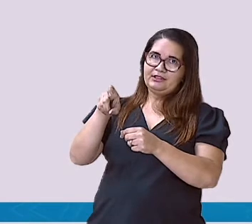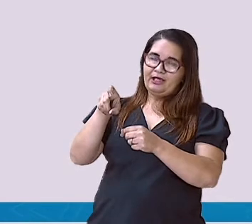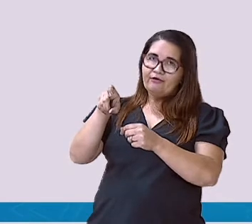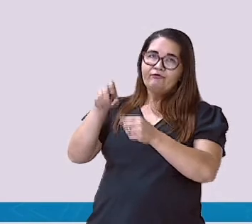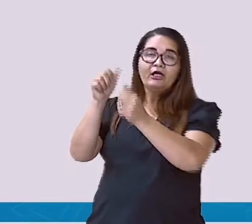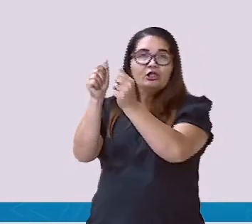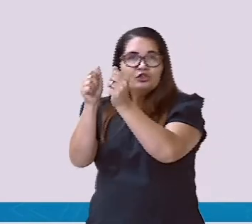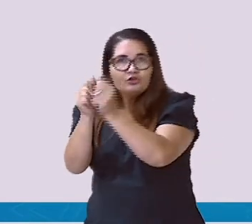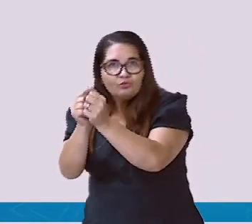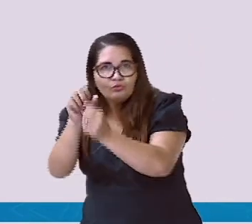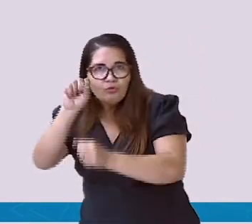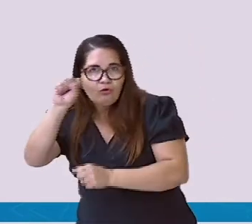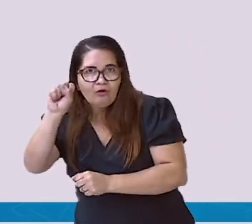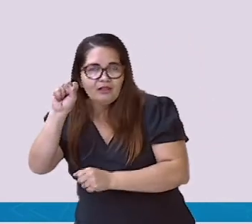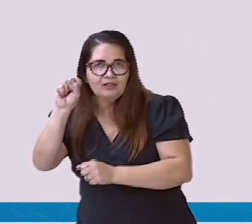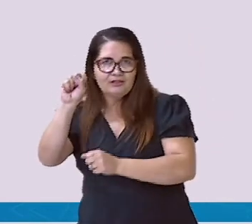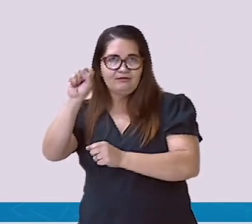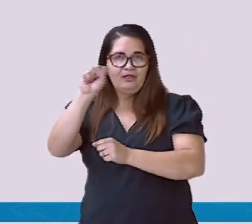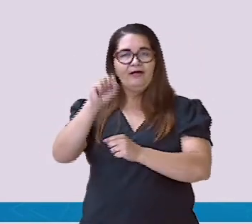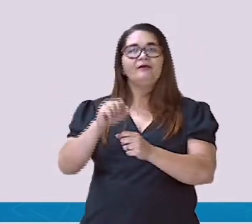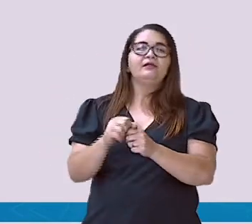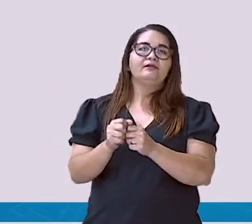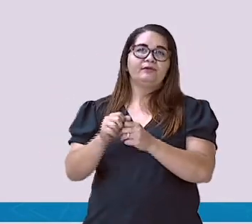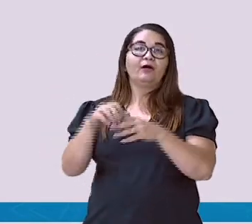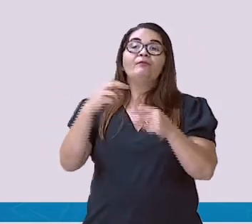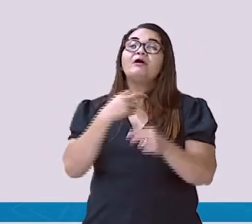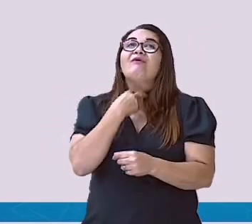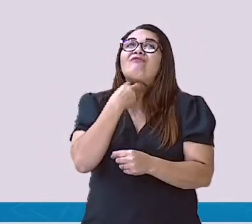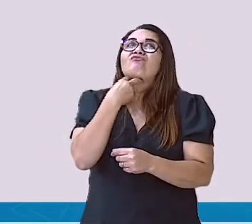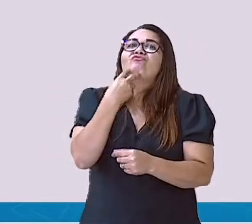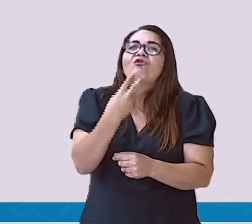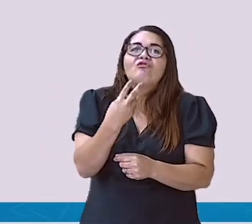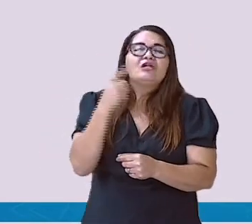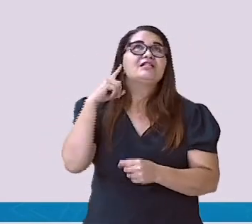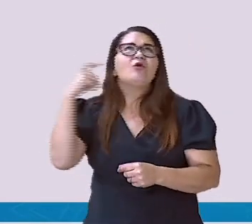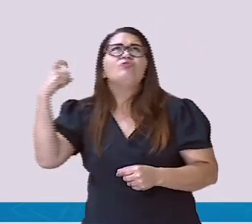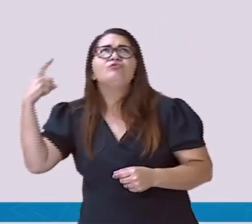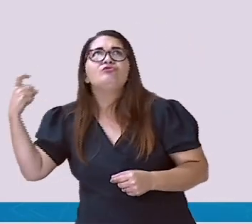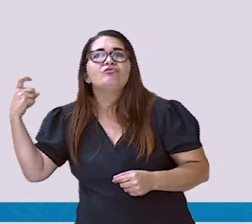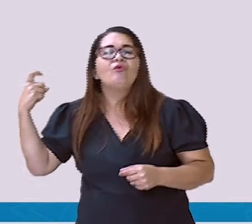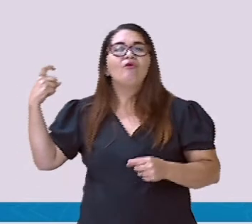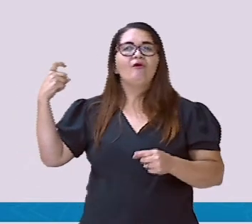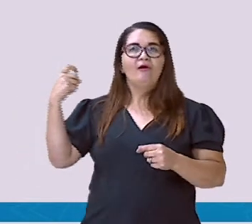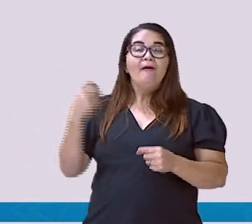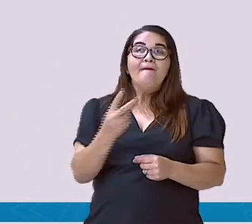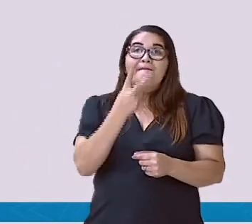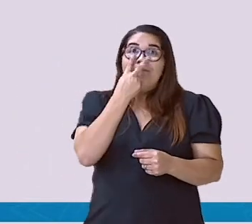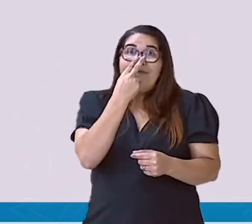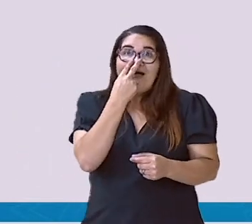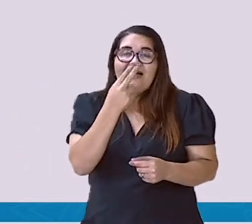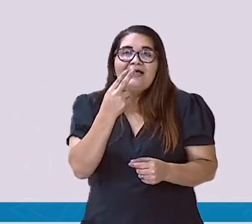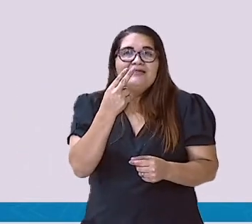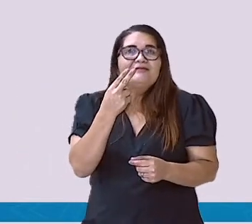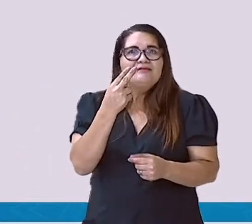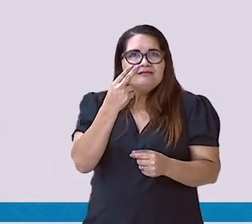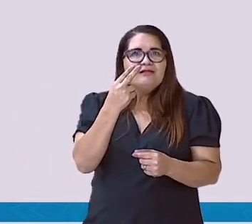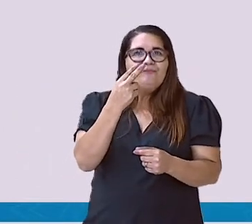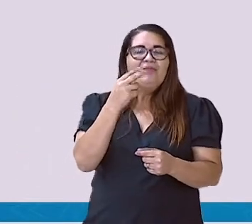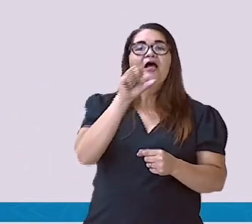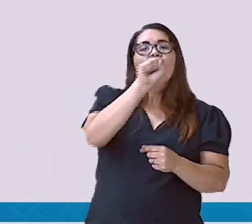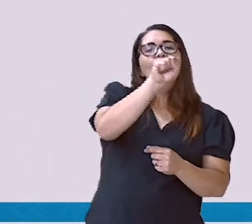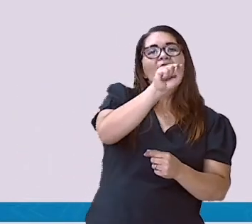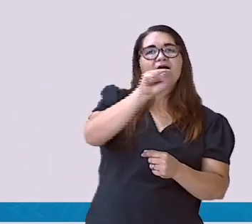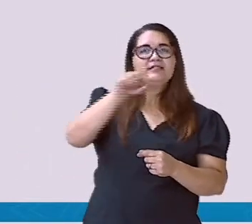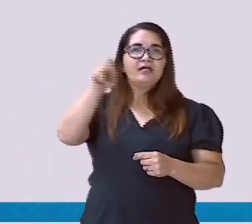que faz sh, sh. Então, eu pronuncio a palavra, eu me ouço pronunciando e assim